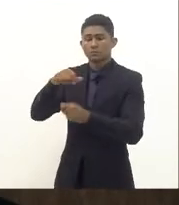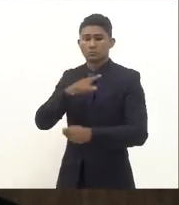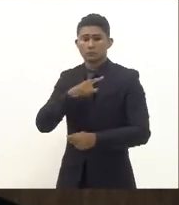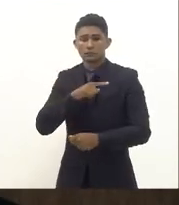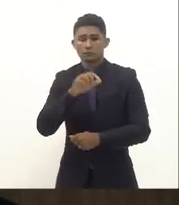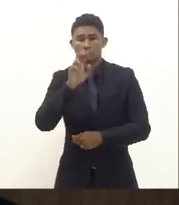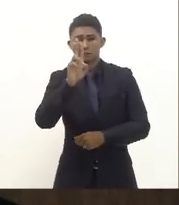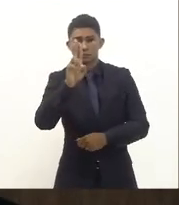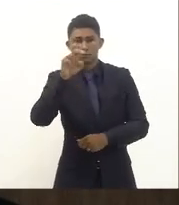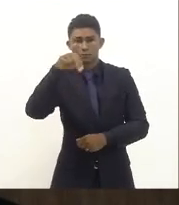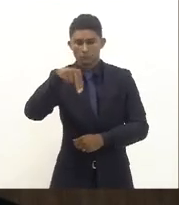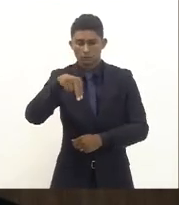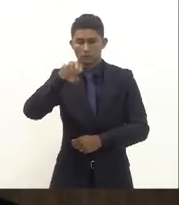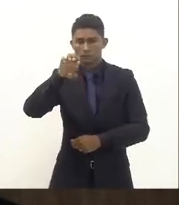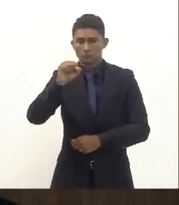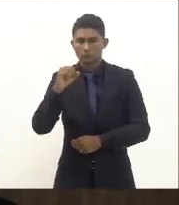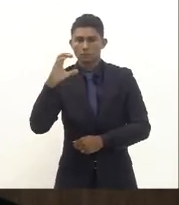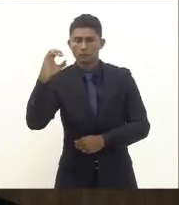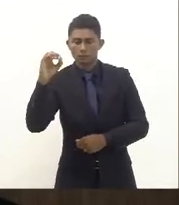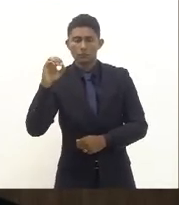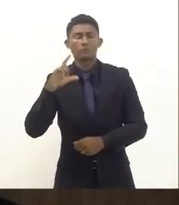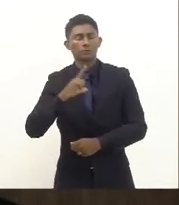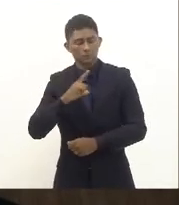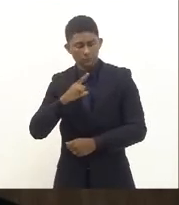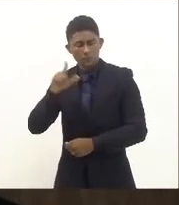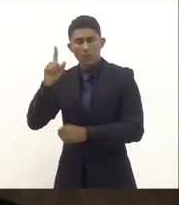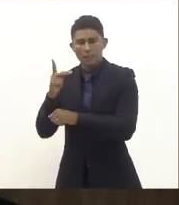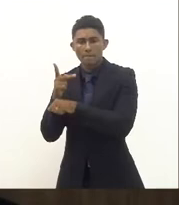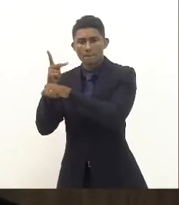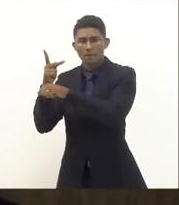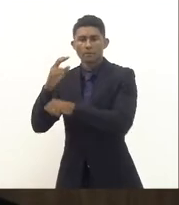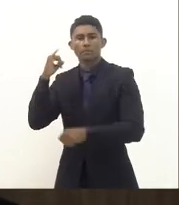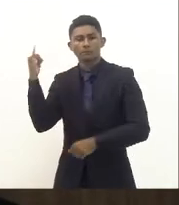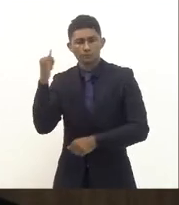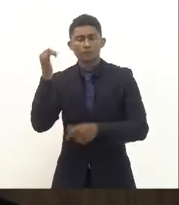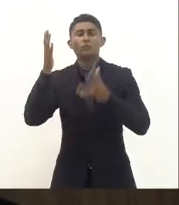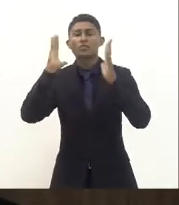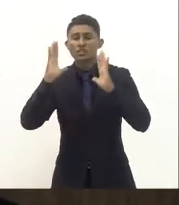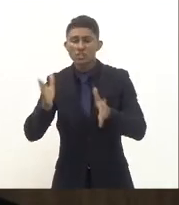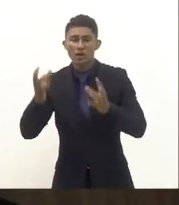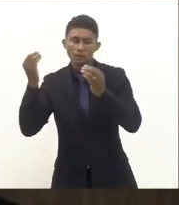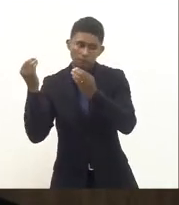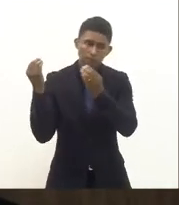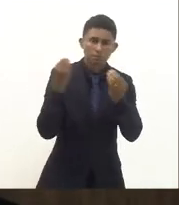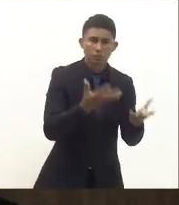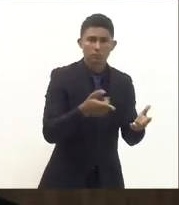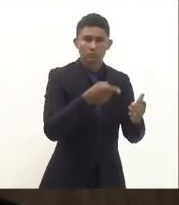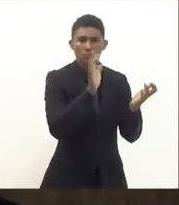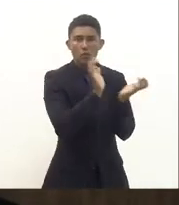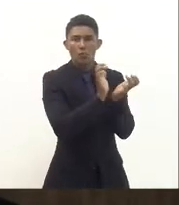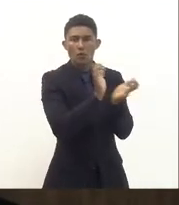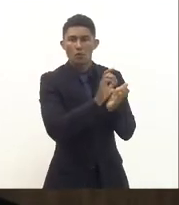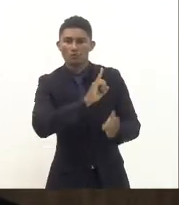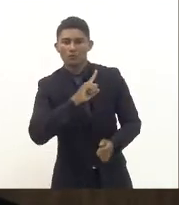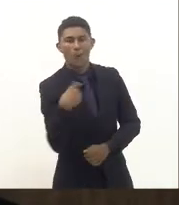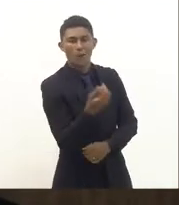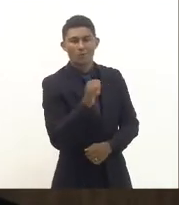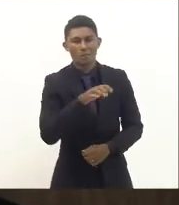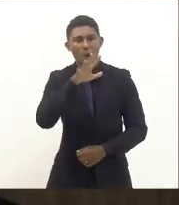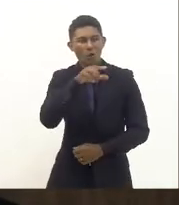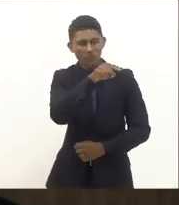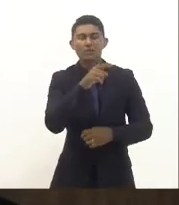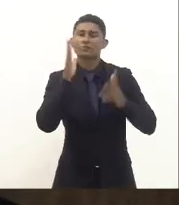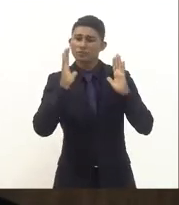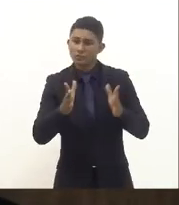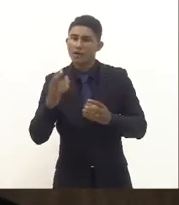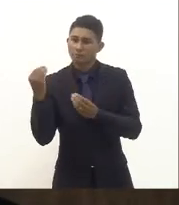para tia Ju é altura de Embu das comendas mais importante que foram que foram outorgados quando oferecidas ao grupo nós do morro e